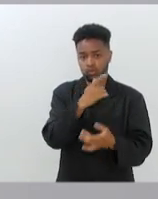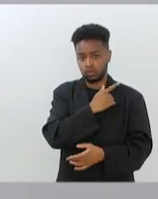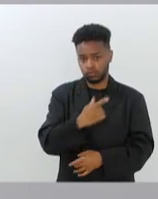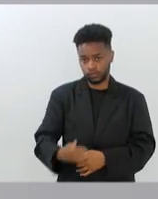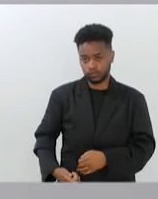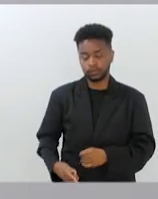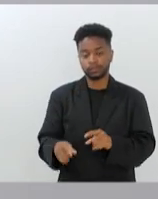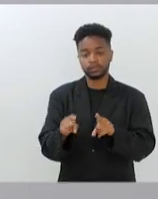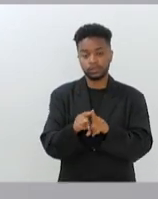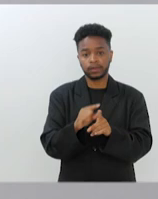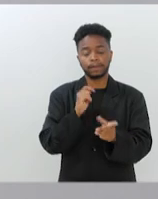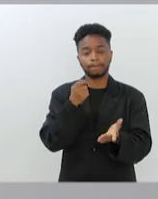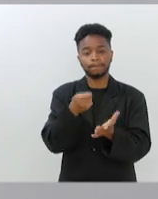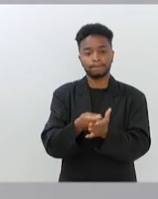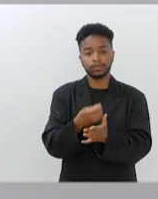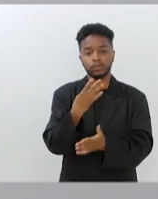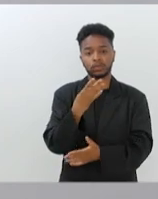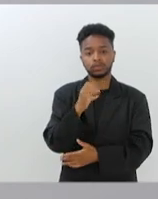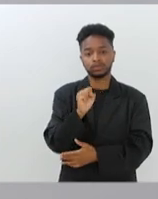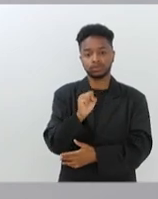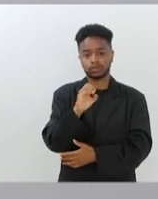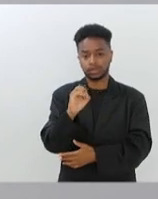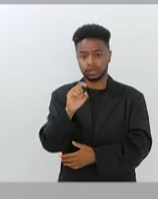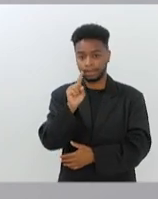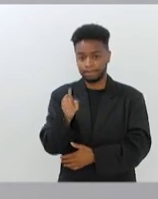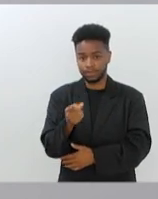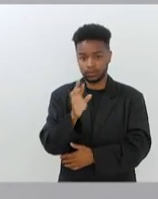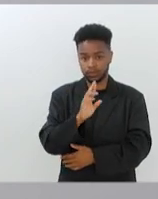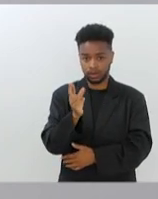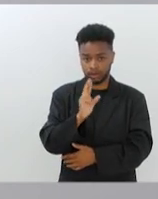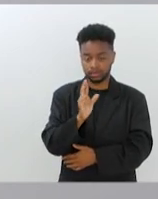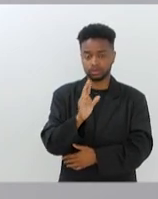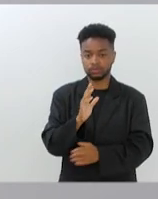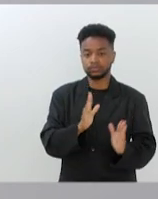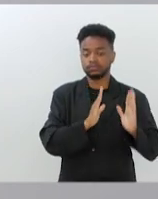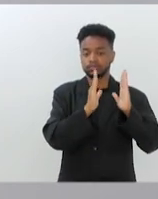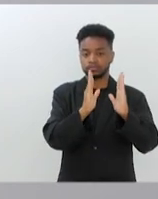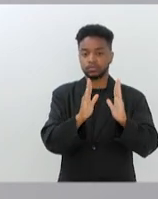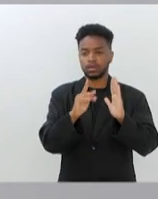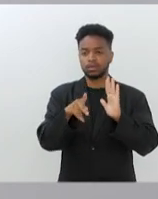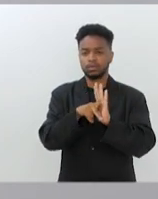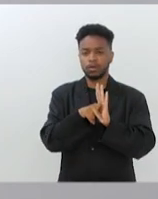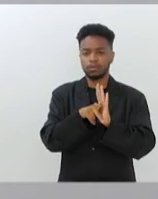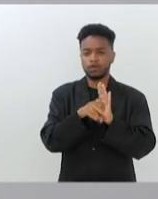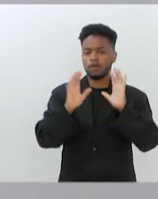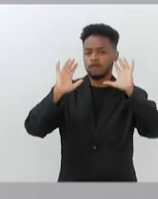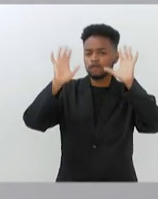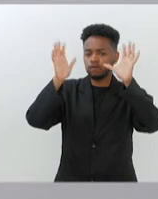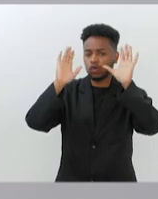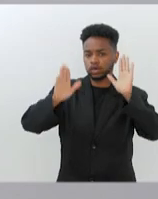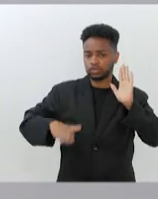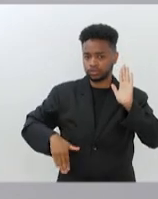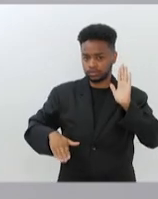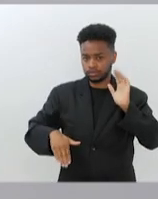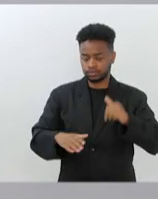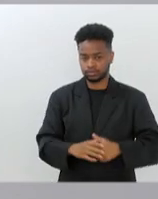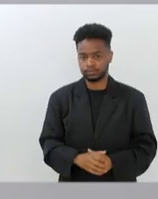disso patrocinaram também R 480.000 de uma etapa do F do vôlei de